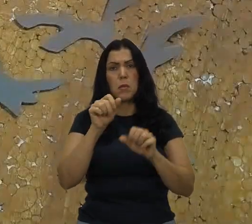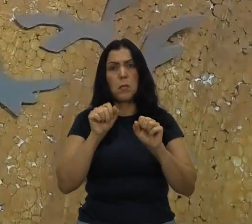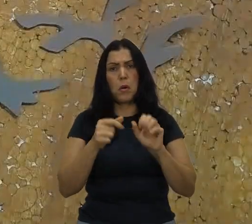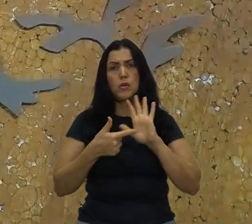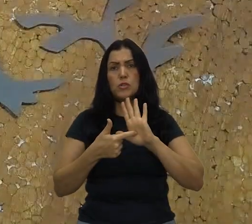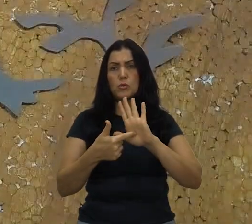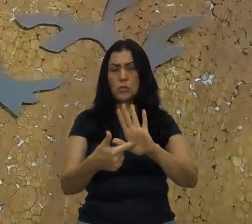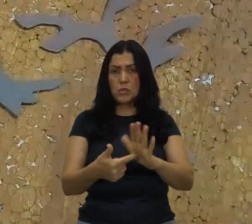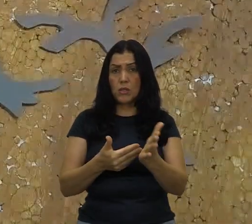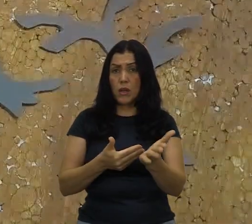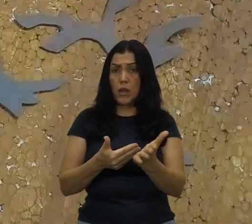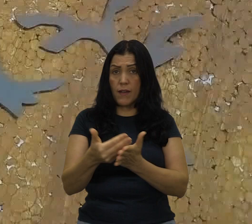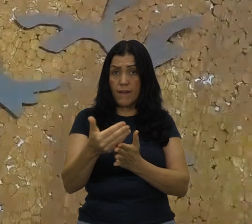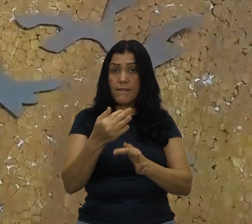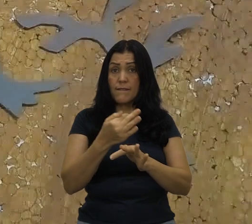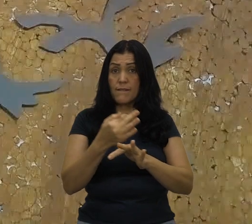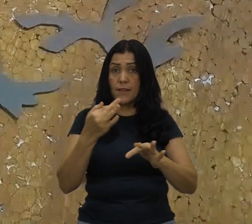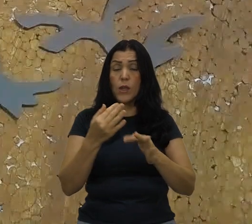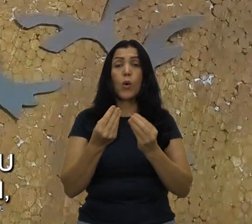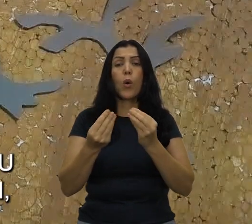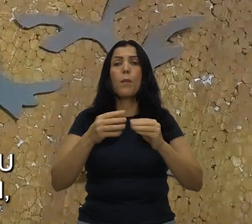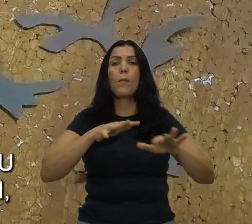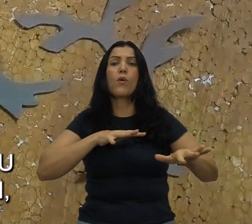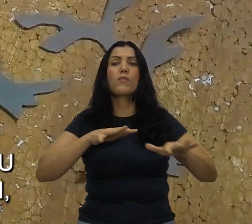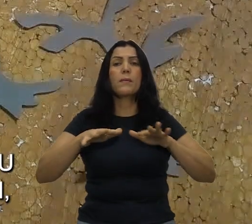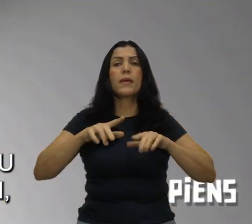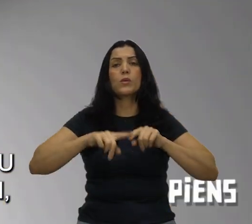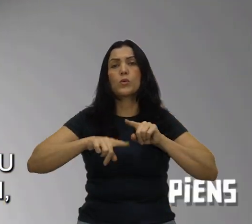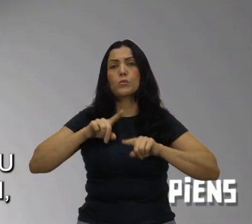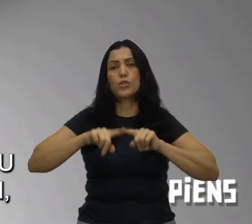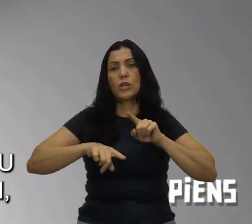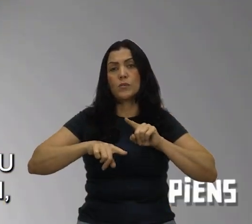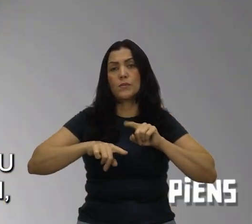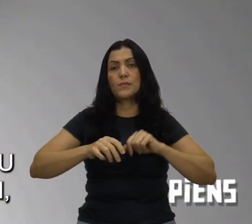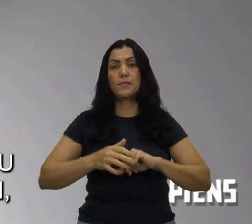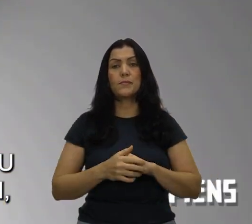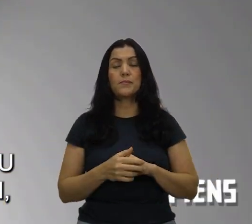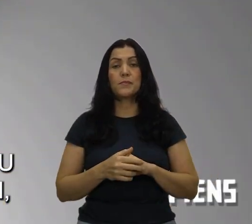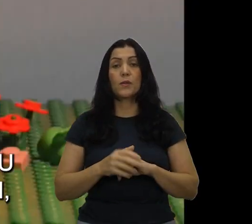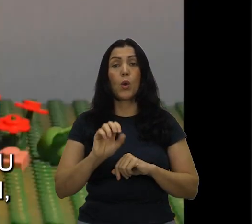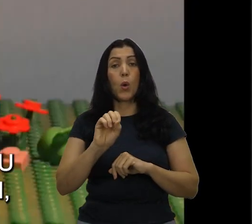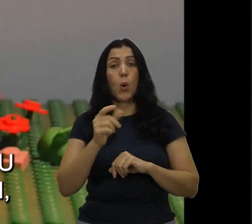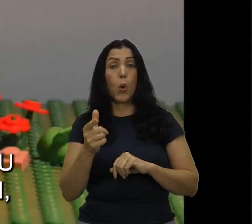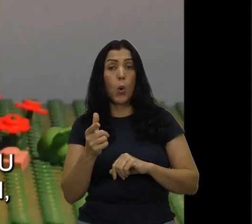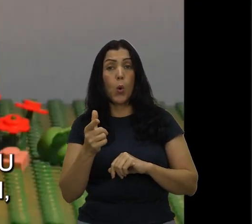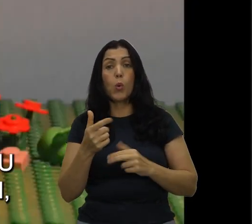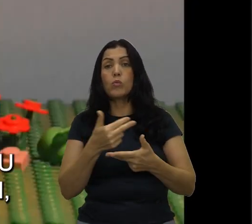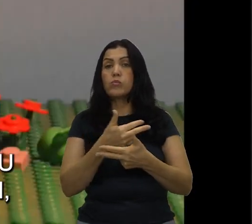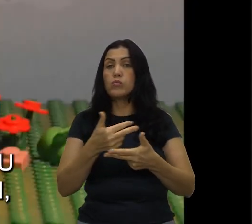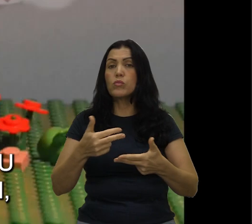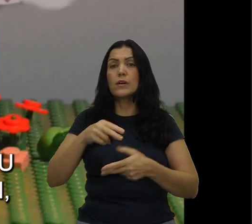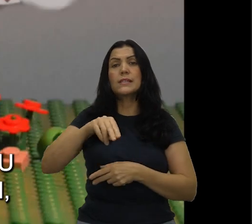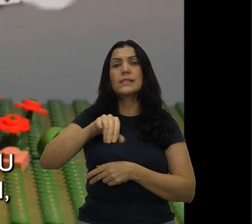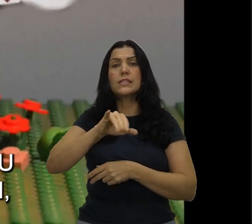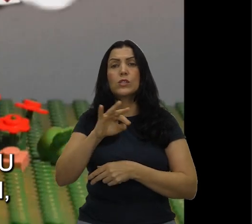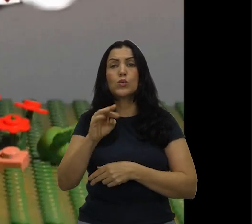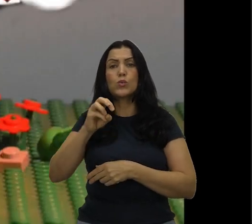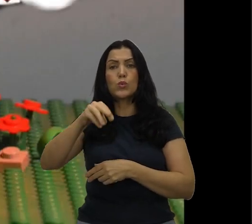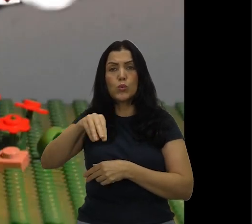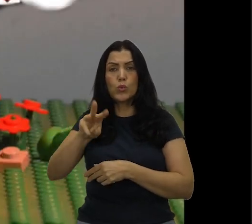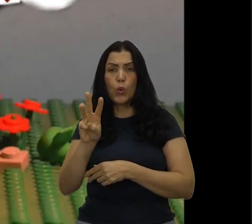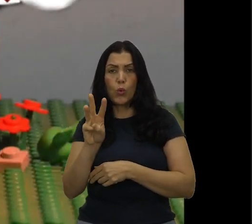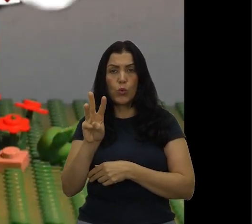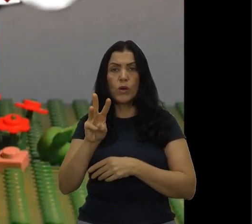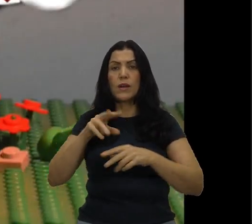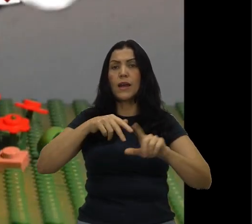você pode demonstrar princípios físicos como o movimento de objetos ou as leis do movimento de Newton,